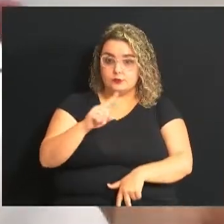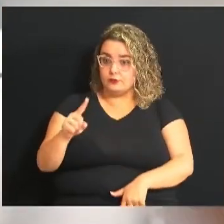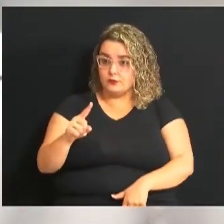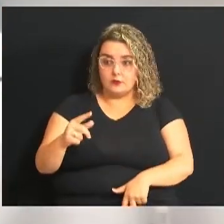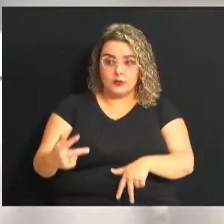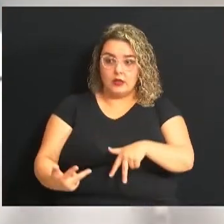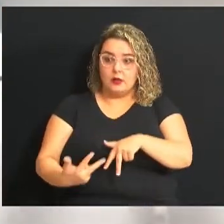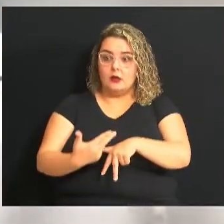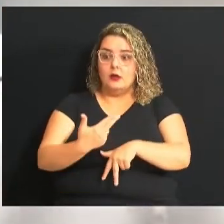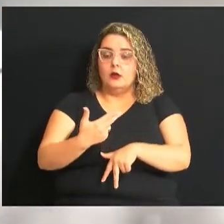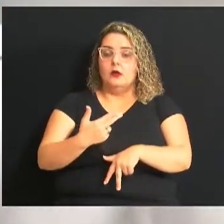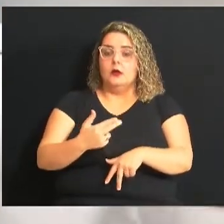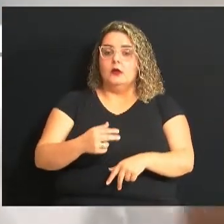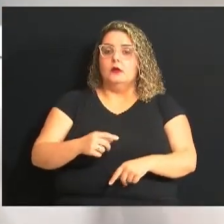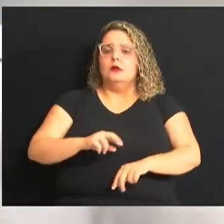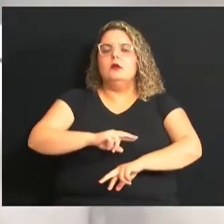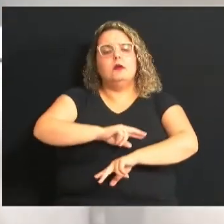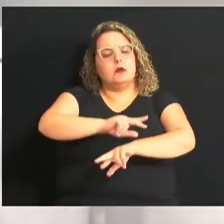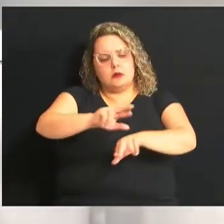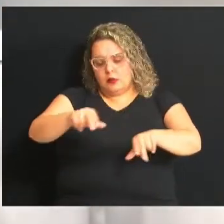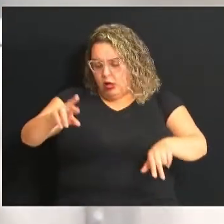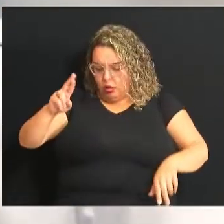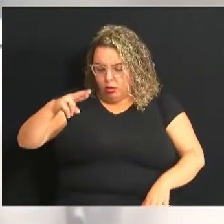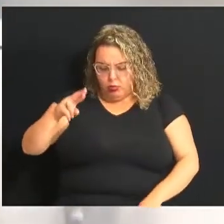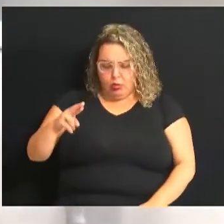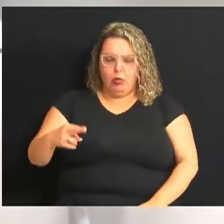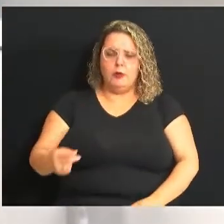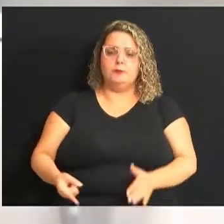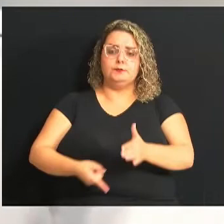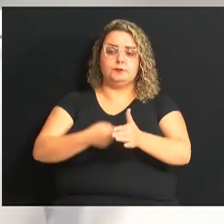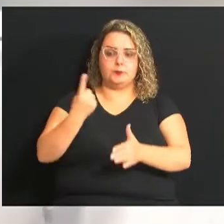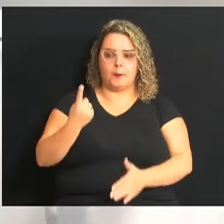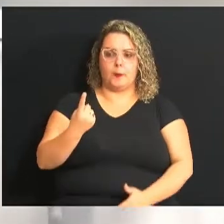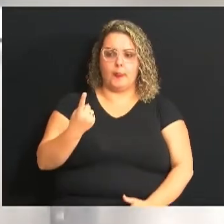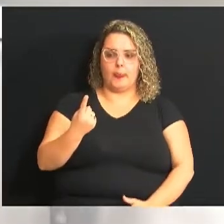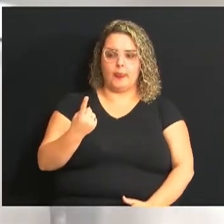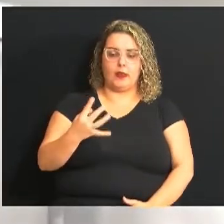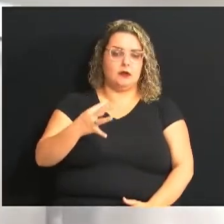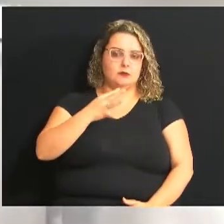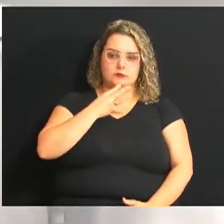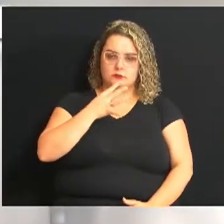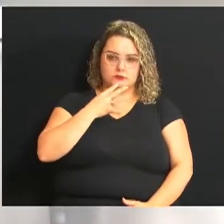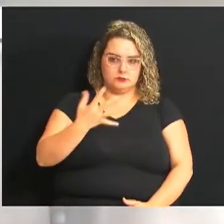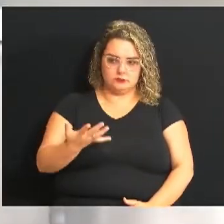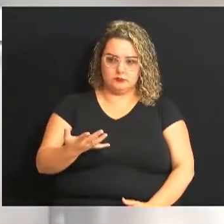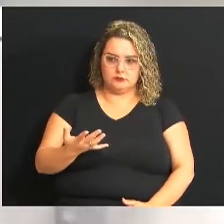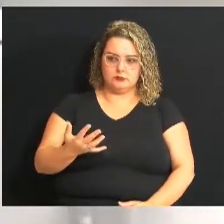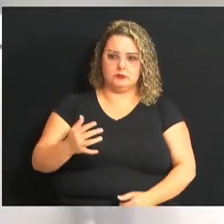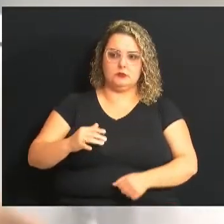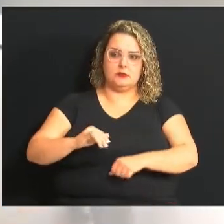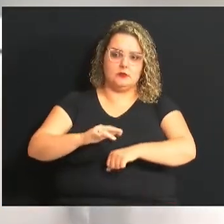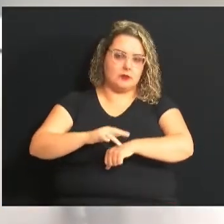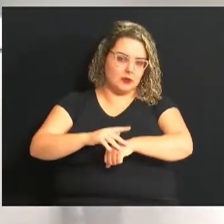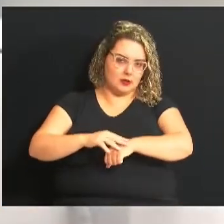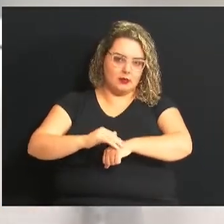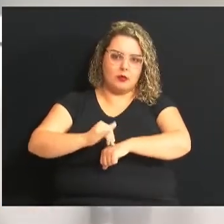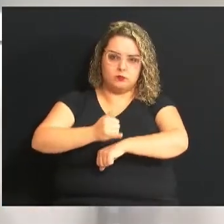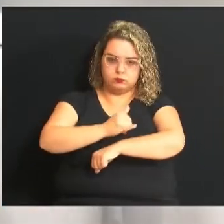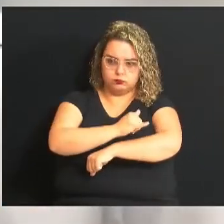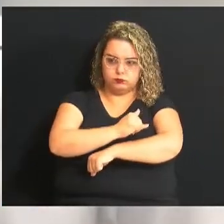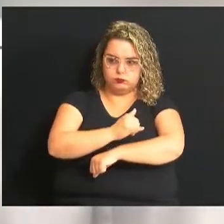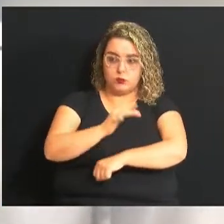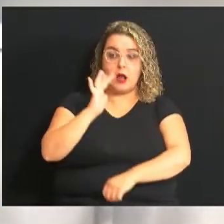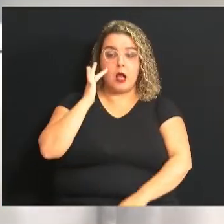operados, por vários motivos. Primeiro, porque desconhecem que têm a doença obesidade, se acham